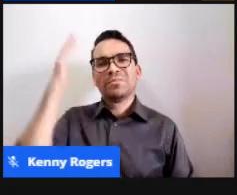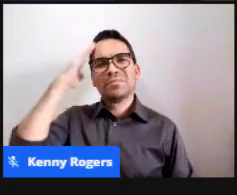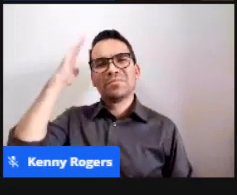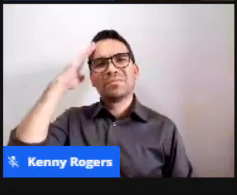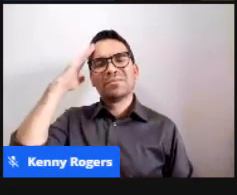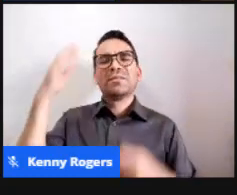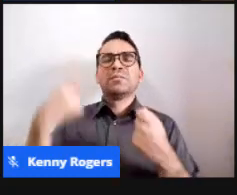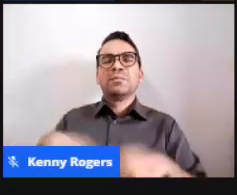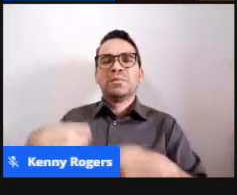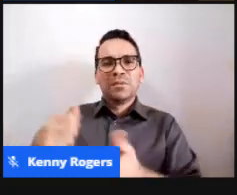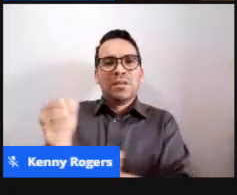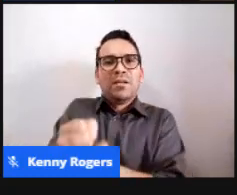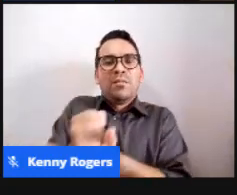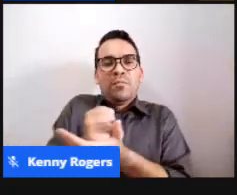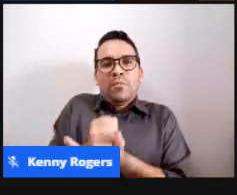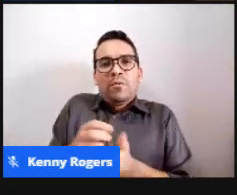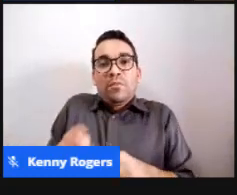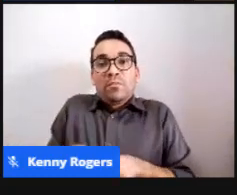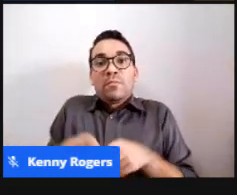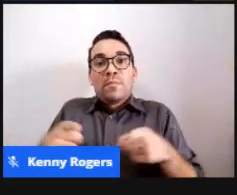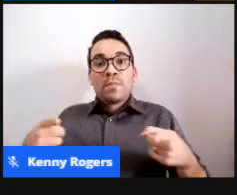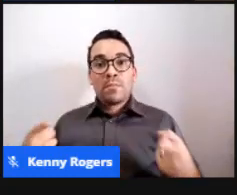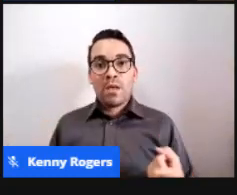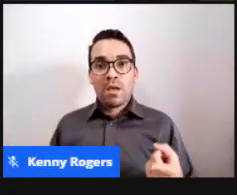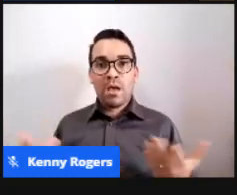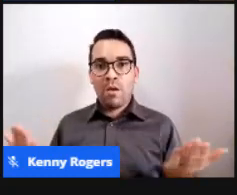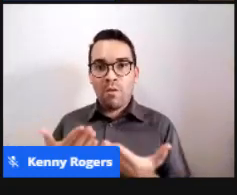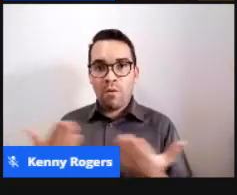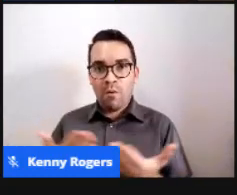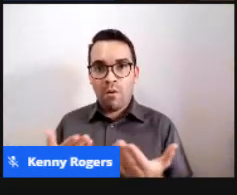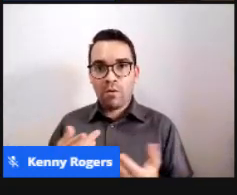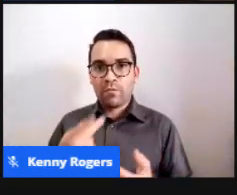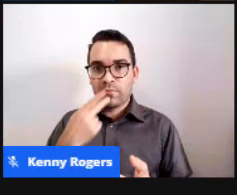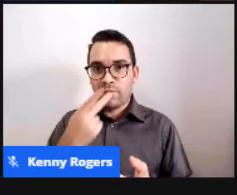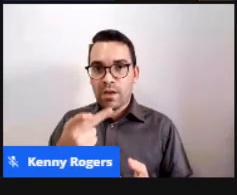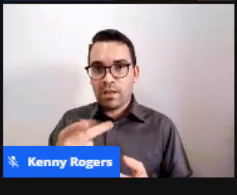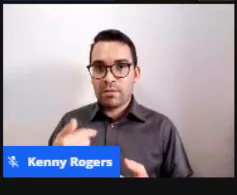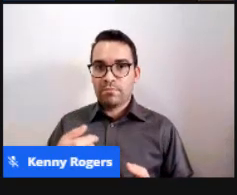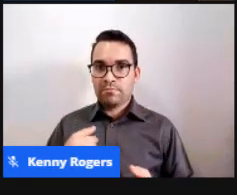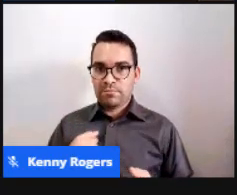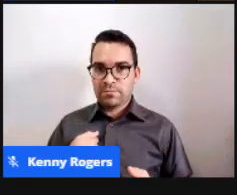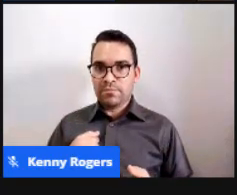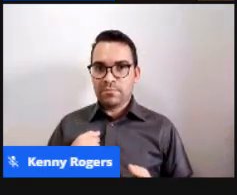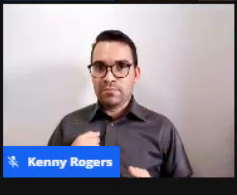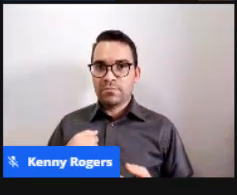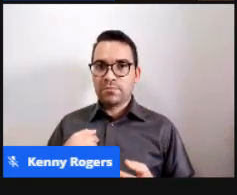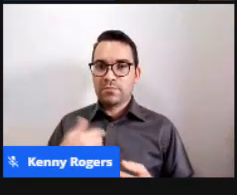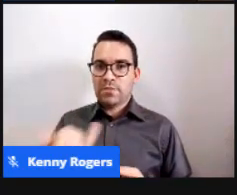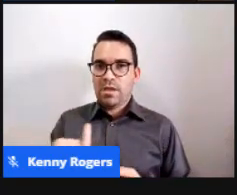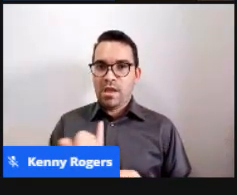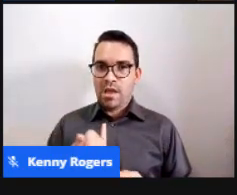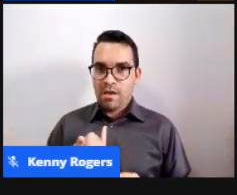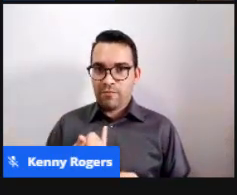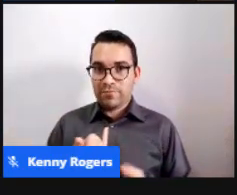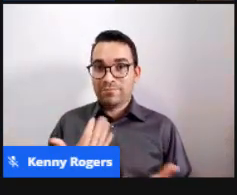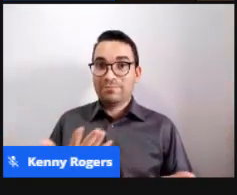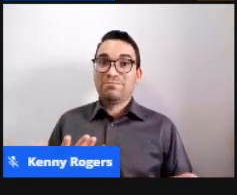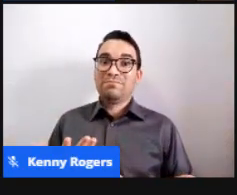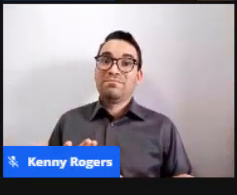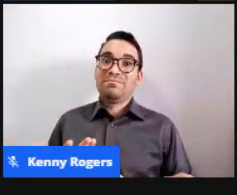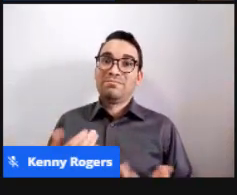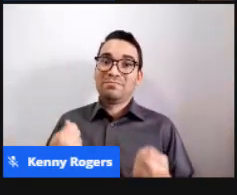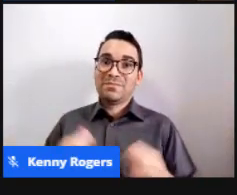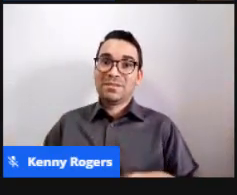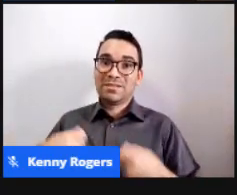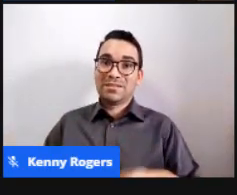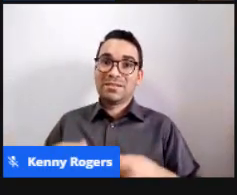nananã, mas não adianta, não adianta falar isso para mim, tá? Não adianta perguntar, porque eu tenho que mudar toda uma estrutura, desde de cima para